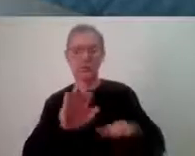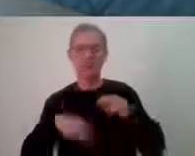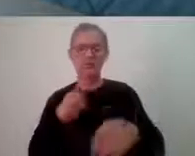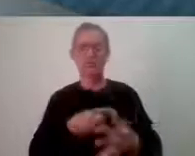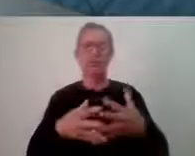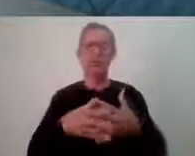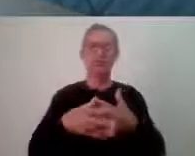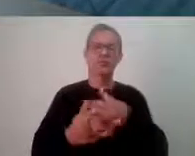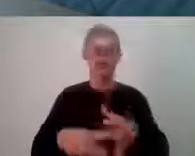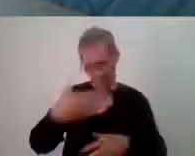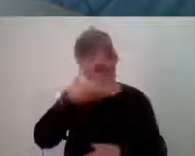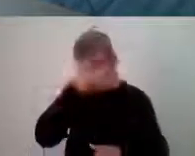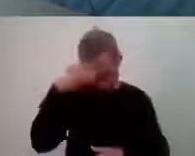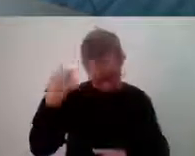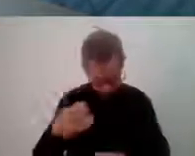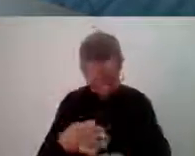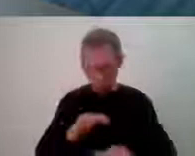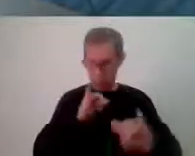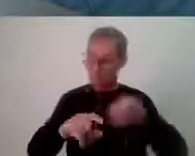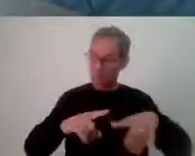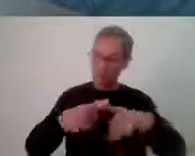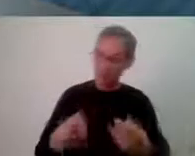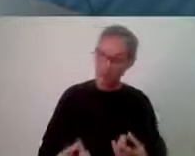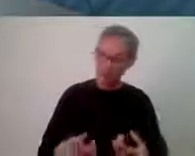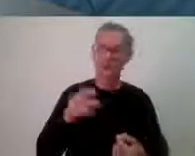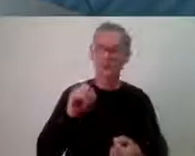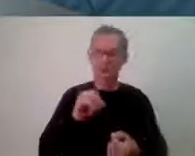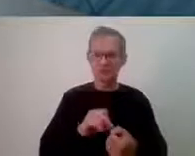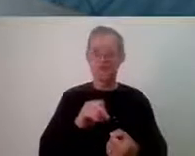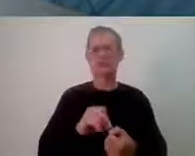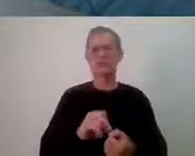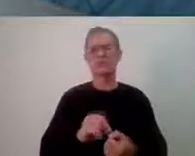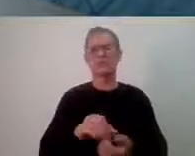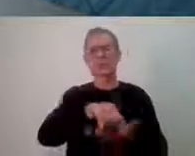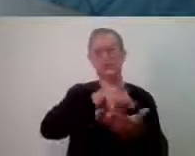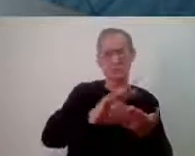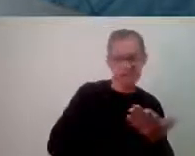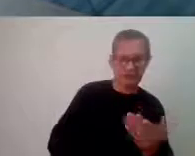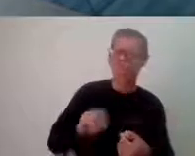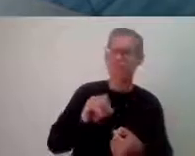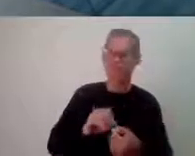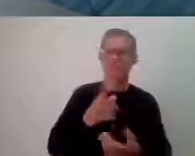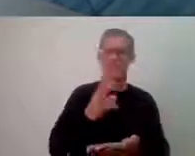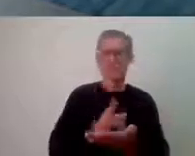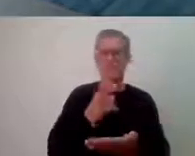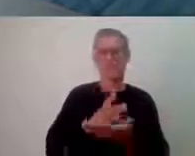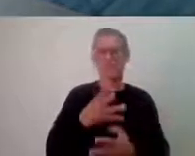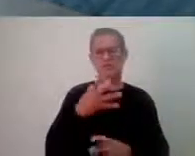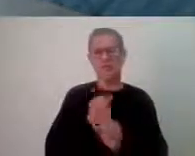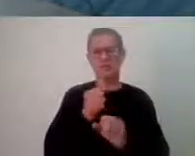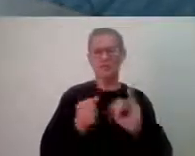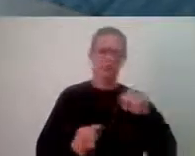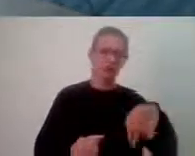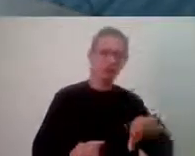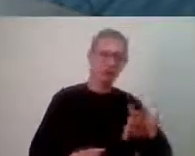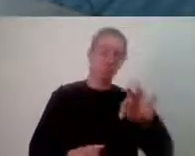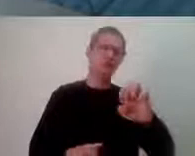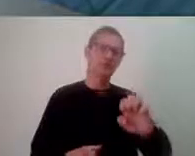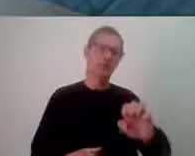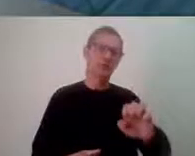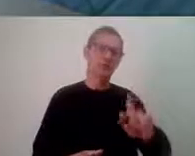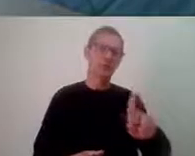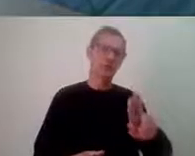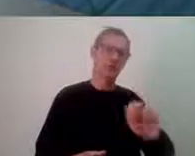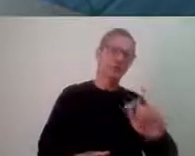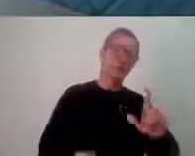acaba esquecendo de alguns detalhes. Então, faça exercícios, faça bastante integral. Né? Faça exercício que é do